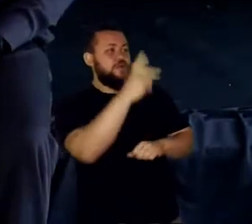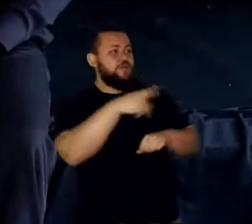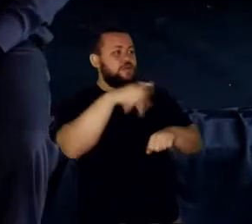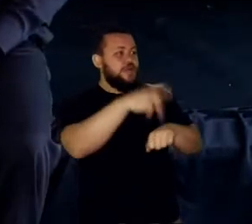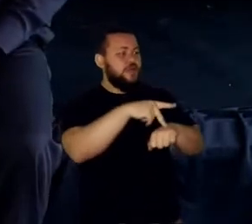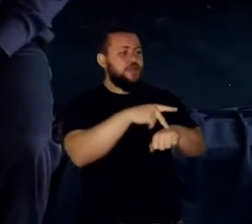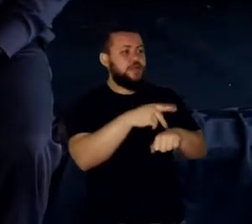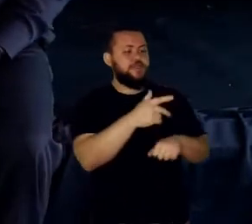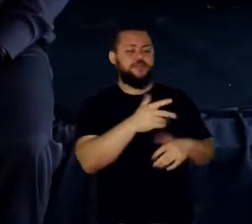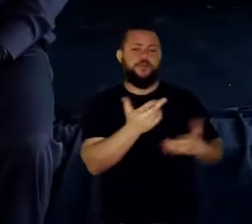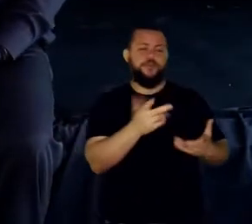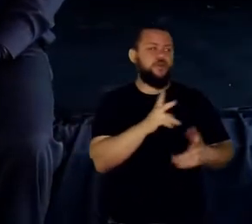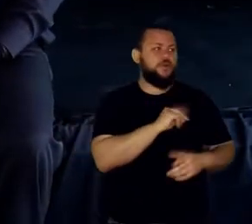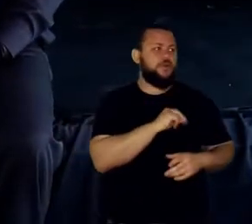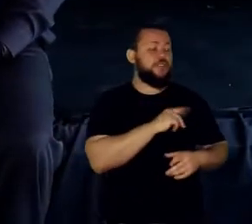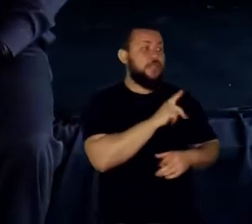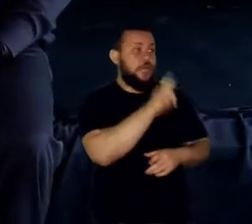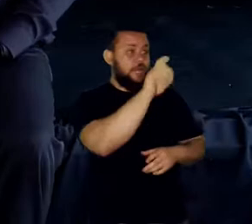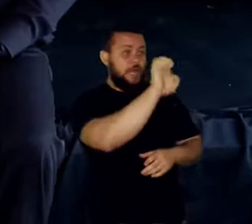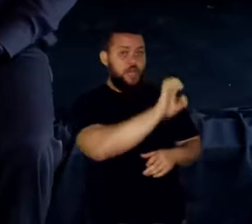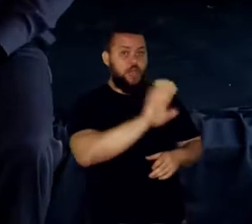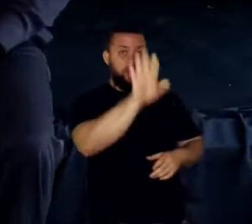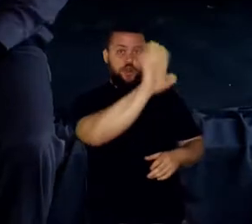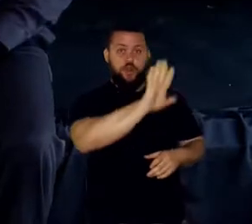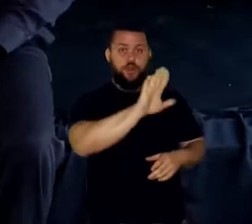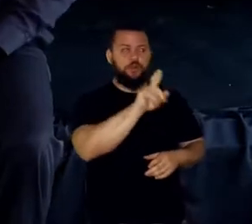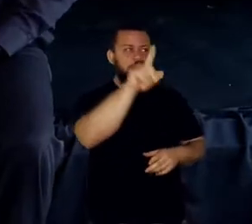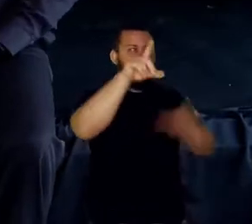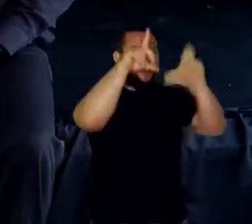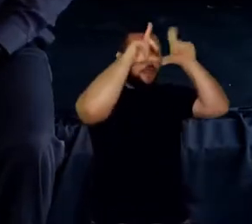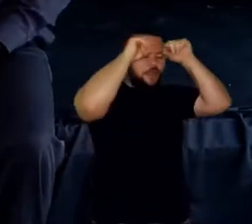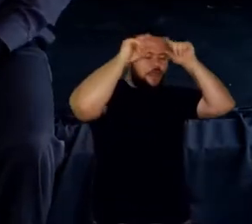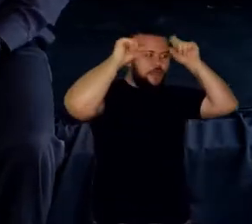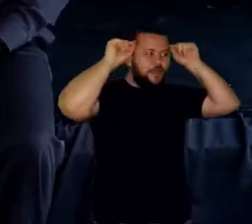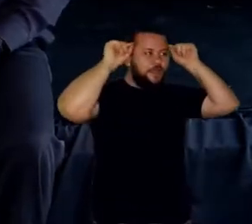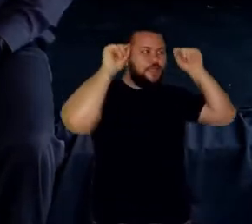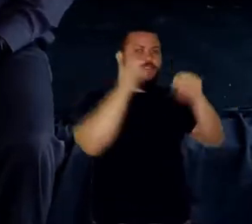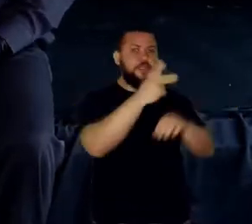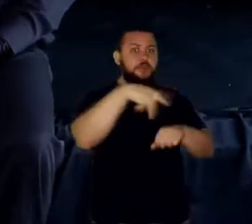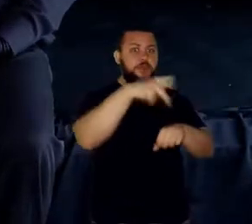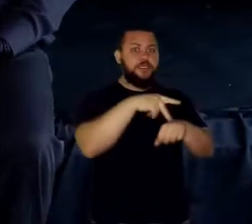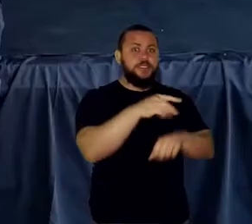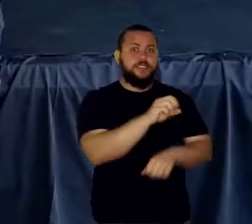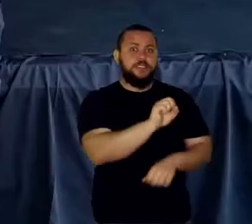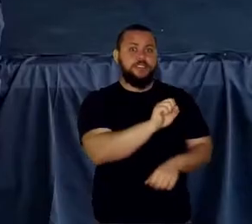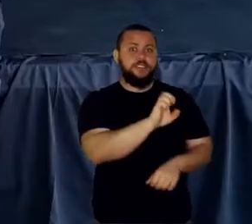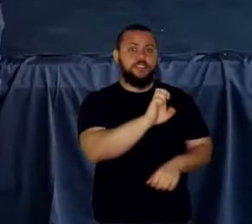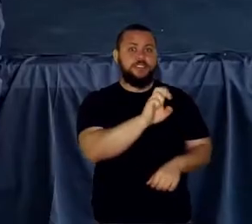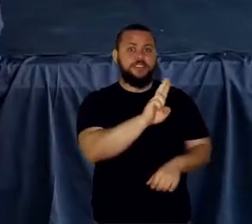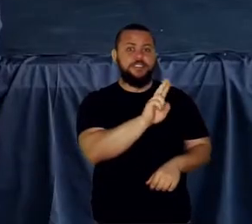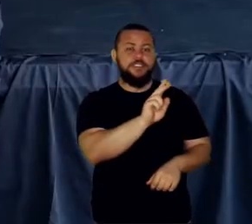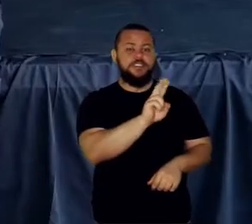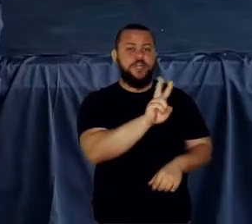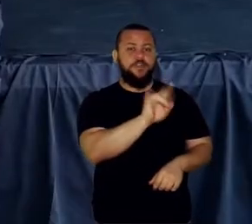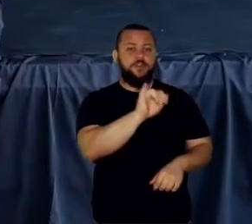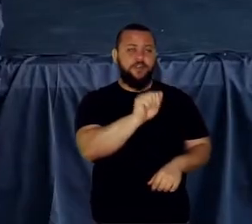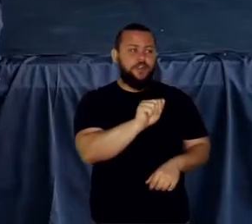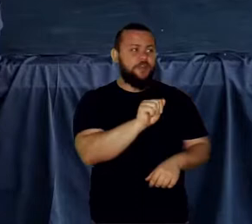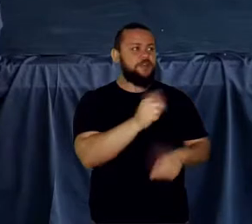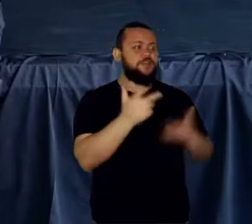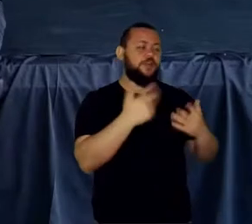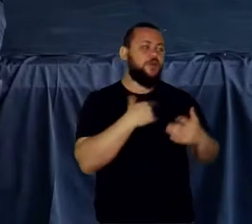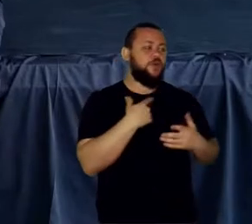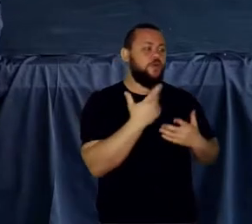festivais na Europa. Um na Grécia e outro na Sérvia. Olha. Então, a gente pôde levar um pouco do